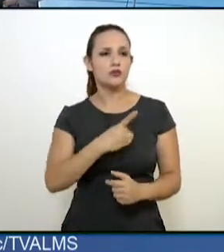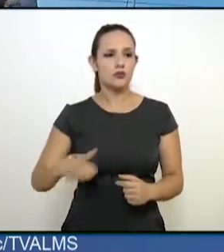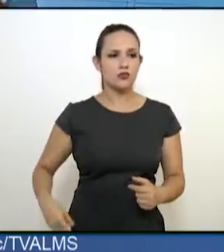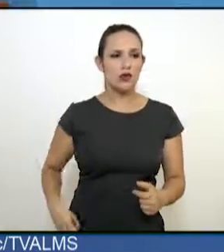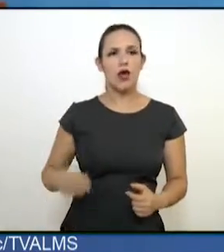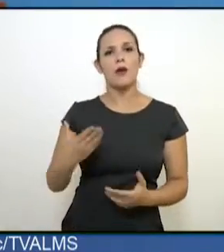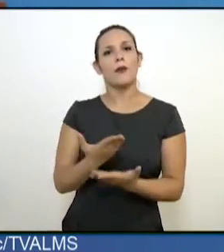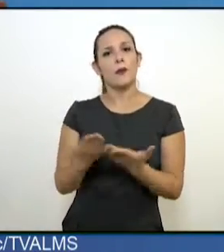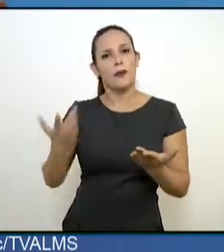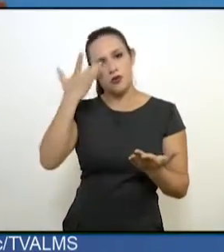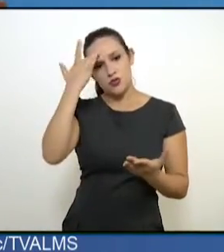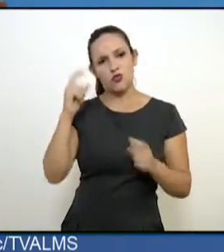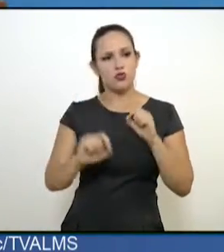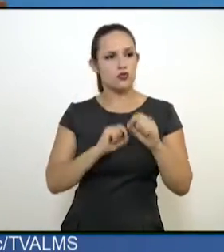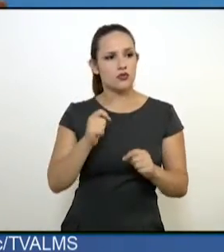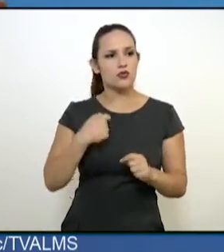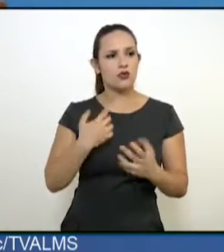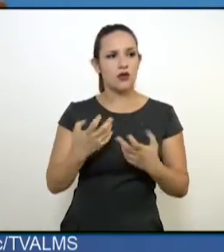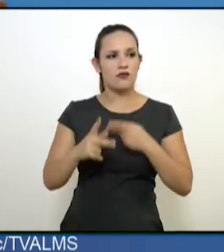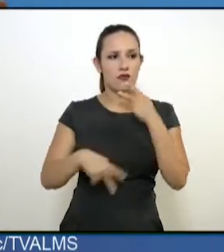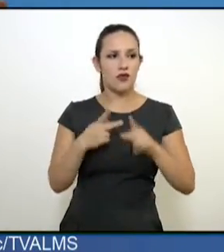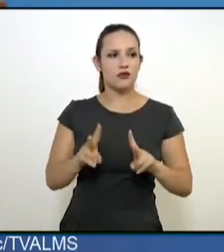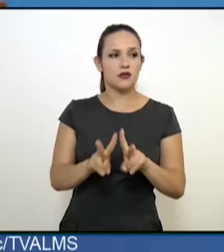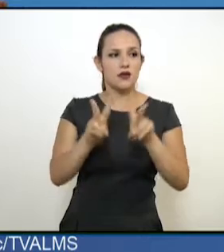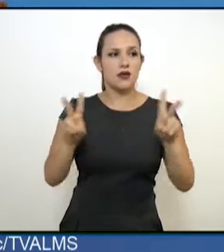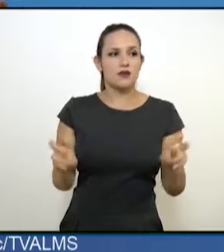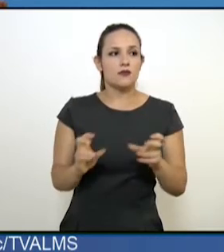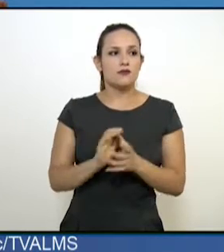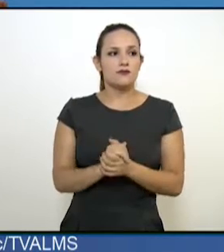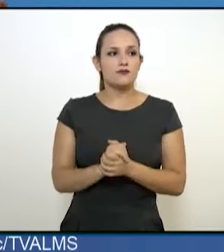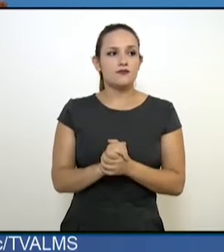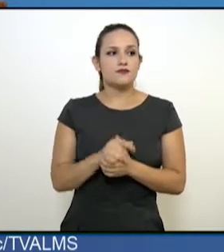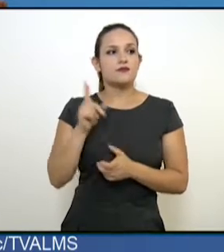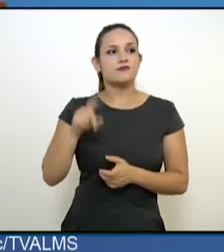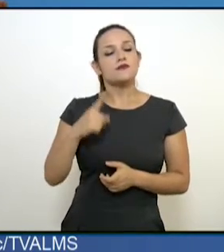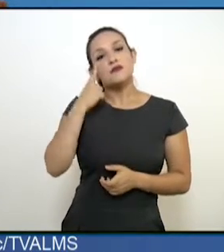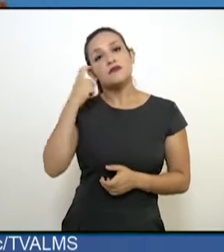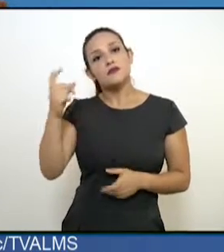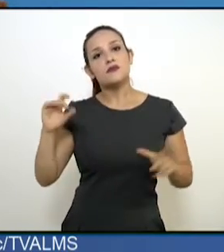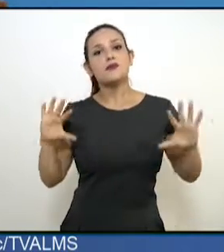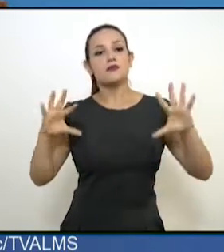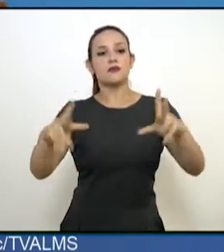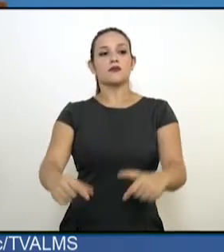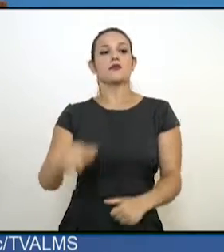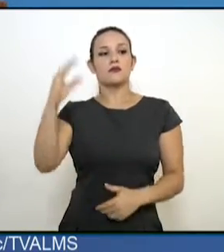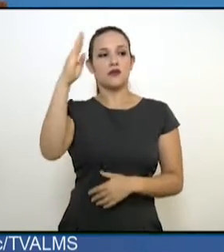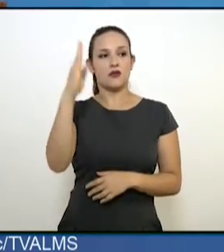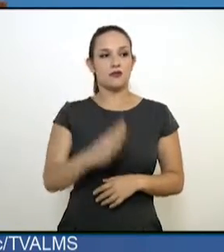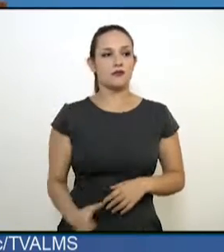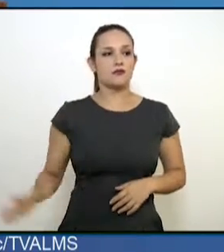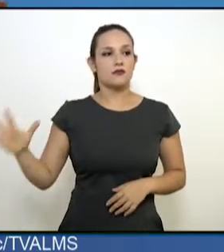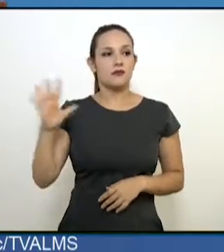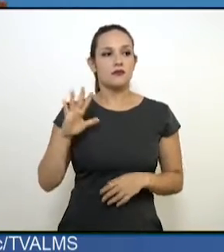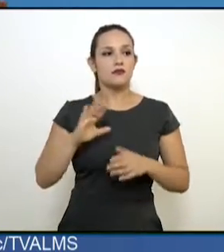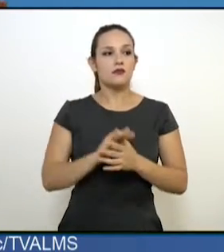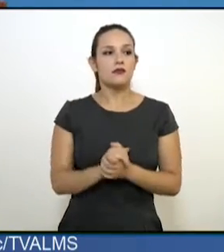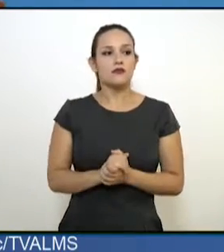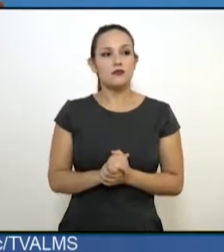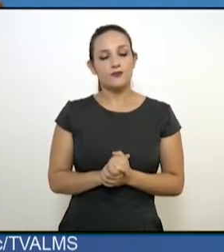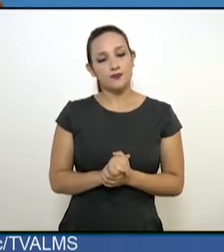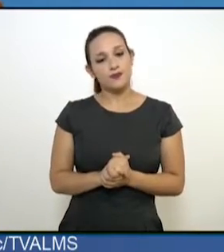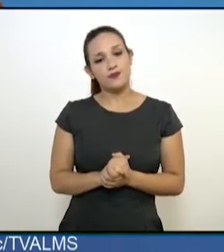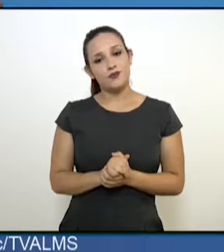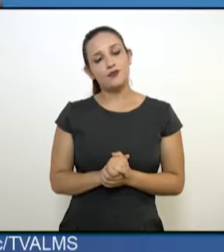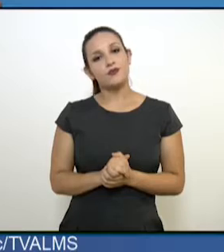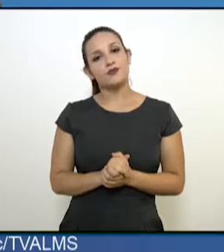venho à tribuna para falar sobre um assunto que interessa a todos os brasileiros e vamos